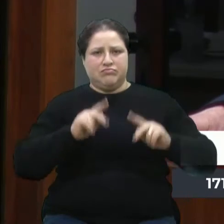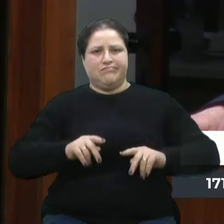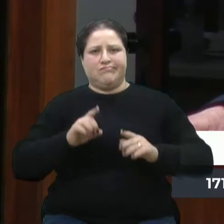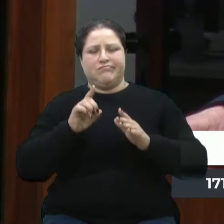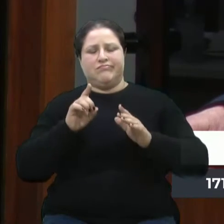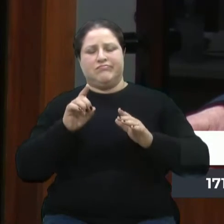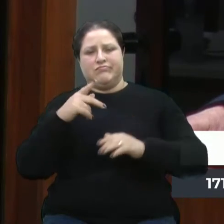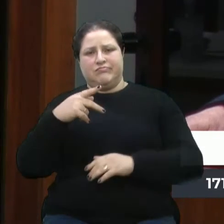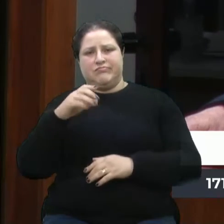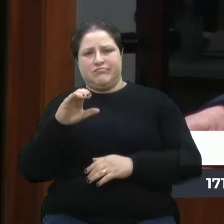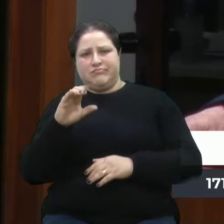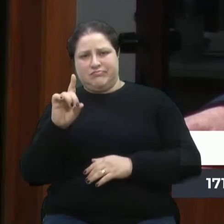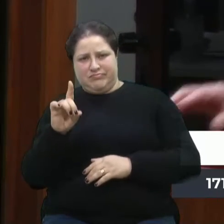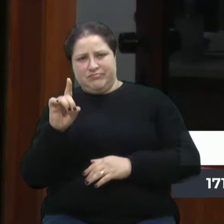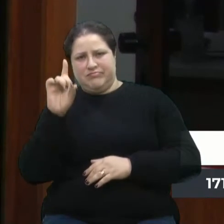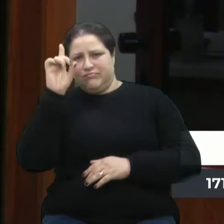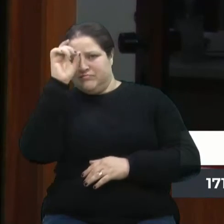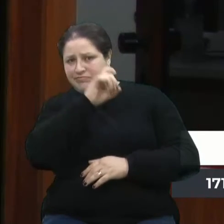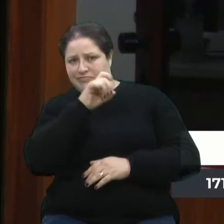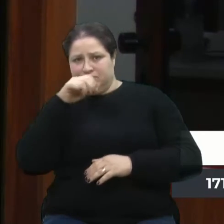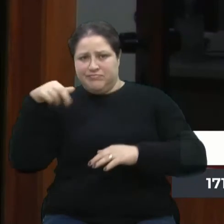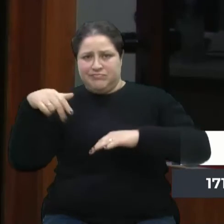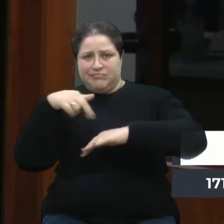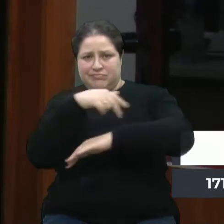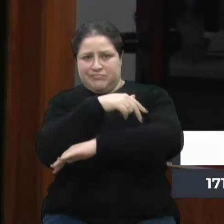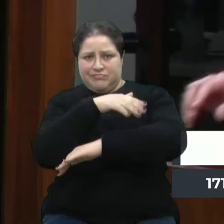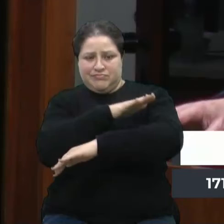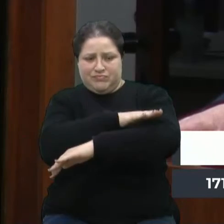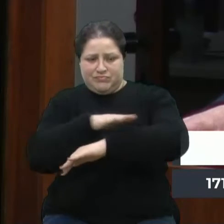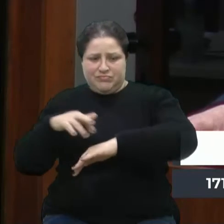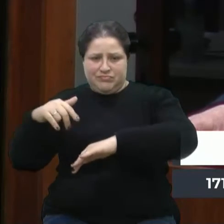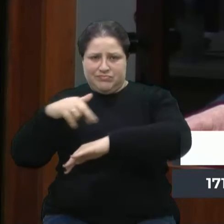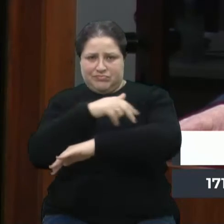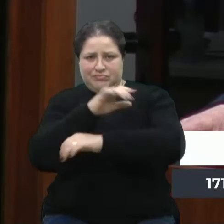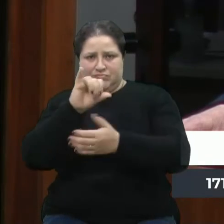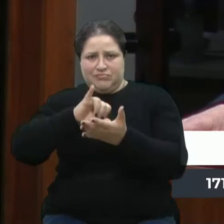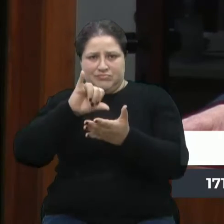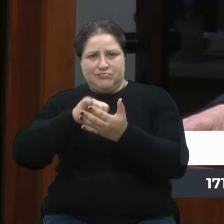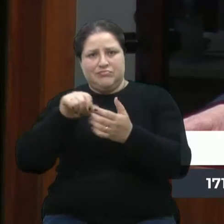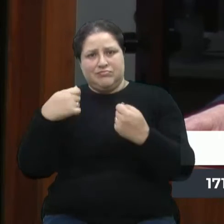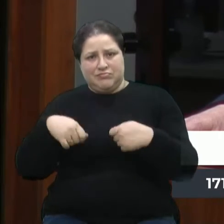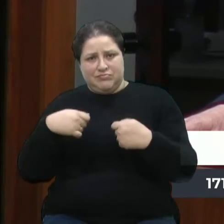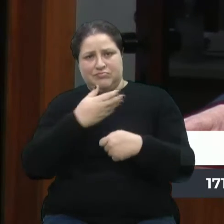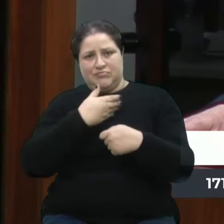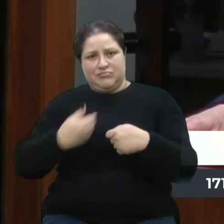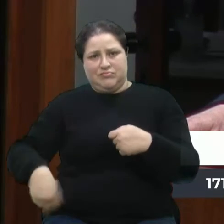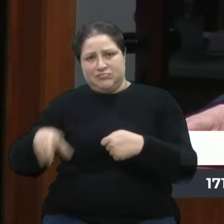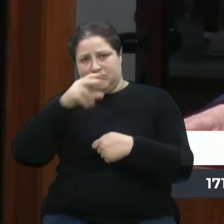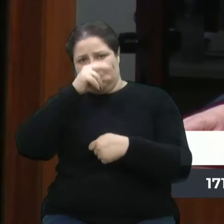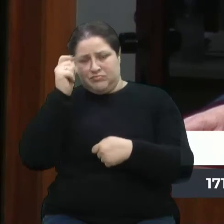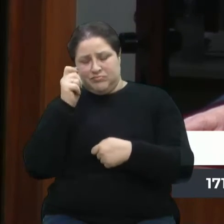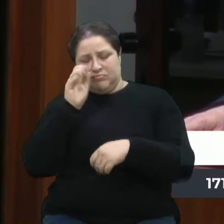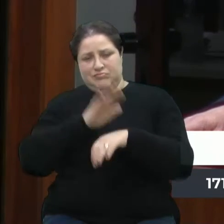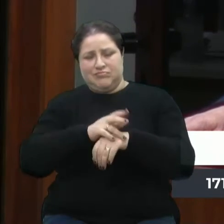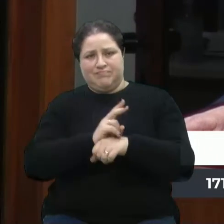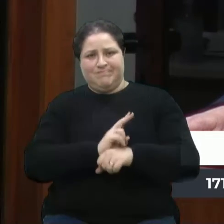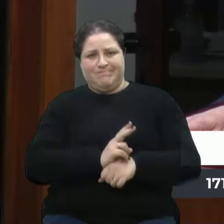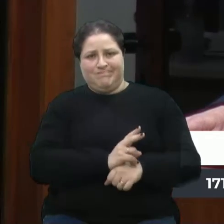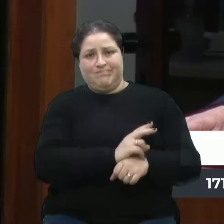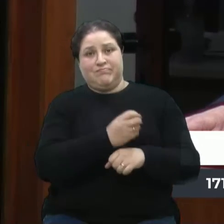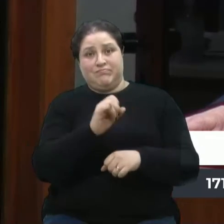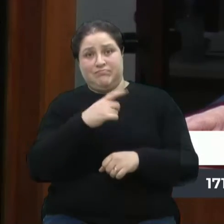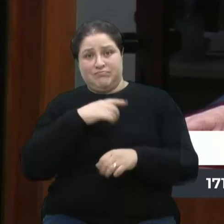calçadas do centro. Então, está na hora agora do governo municipal apertar a fiscalização. Se tem algum projeto que eles tanto